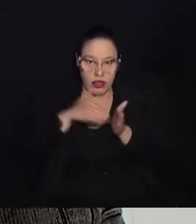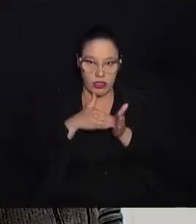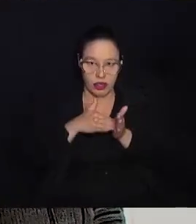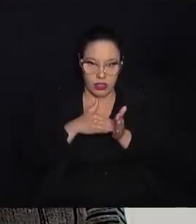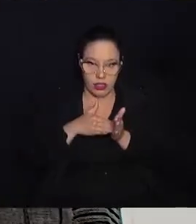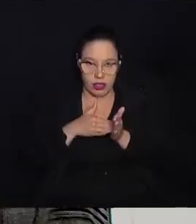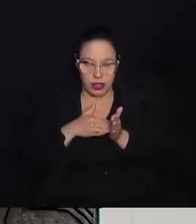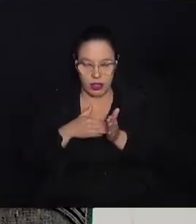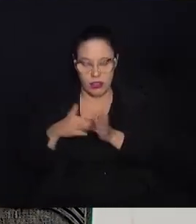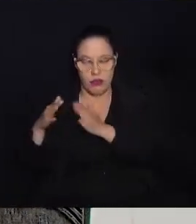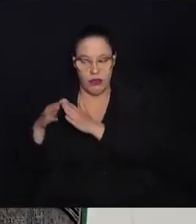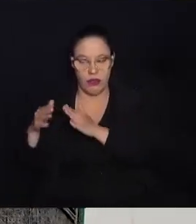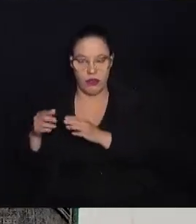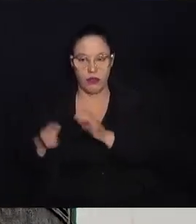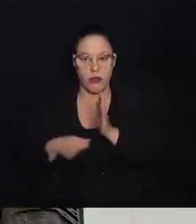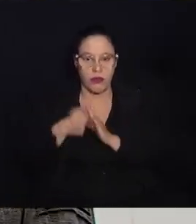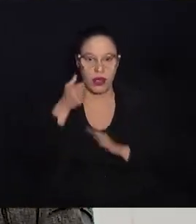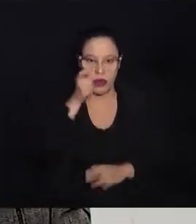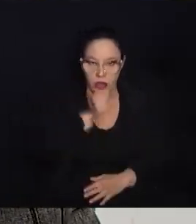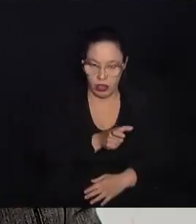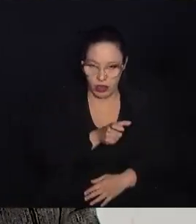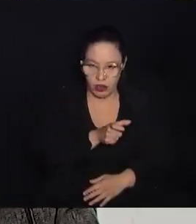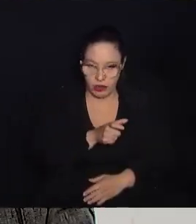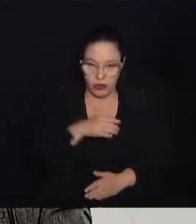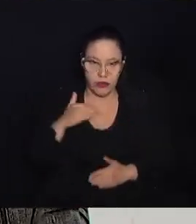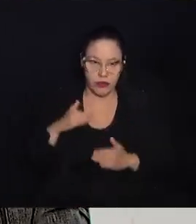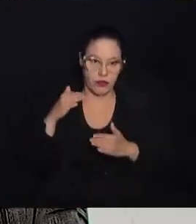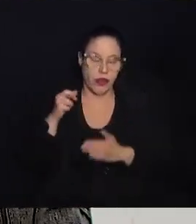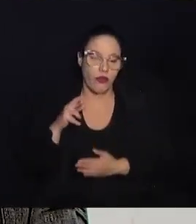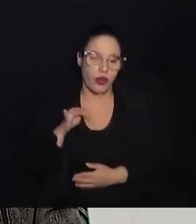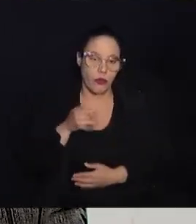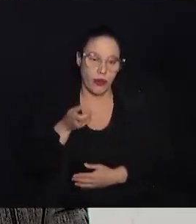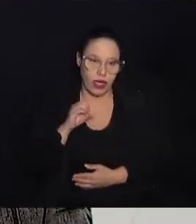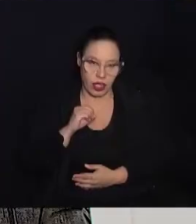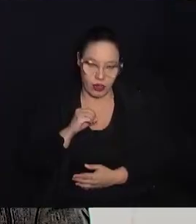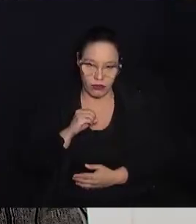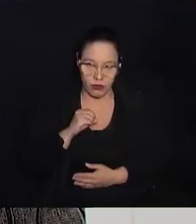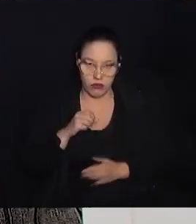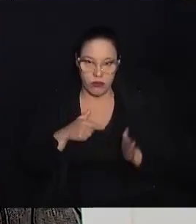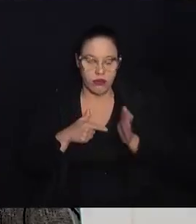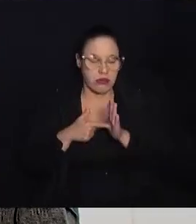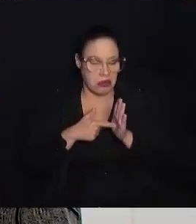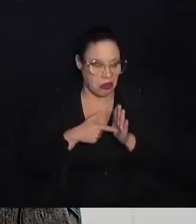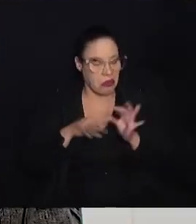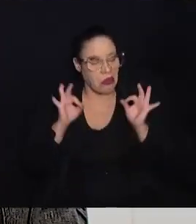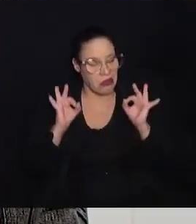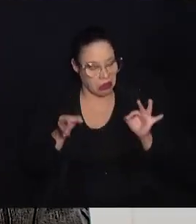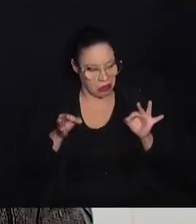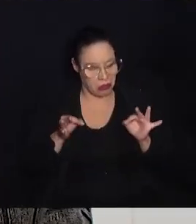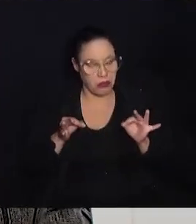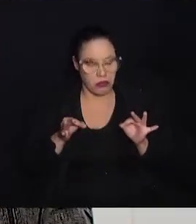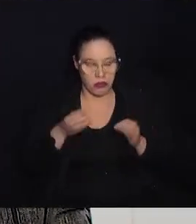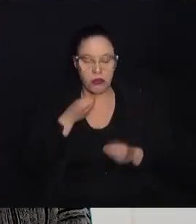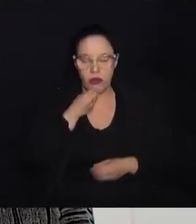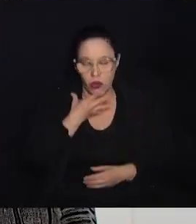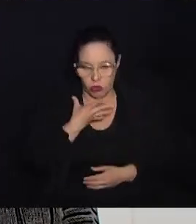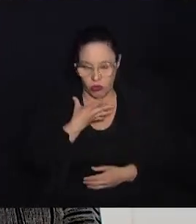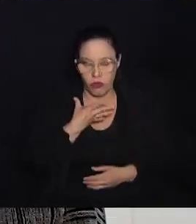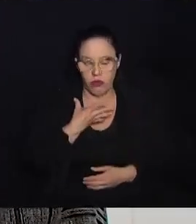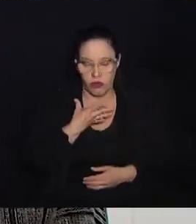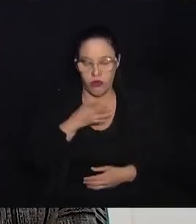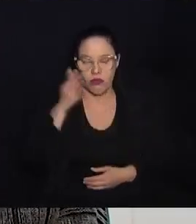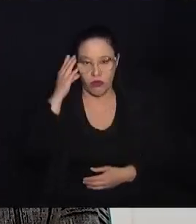desenvolvimento chegar ao produto na drogaria então primeiro passo foi esse nós desenvolvemos uma formulação que se mostrou adequada